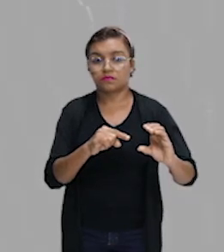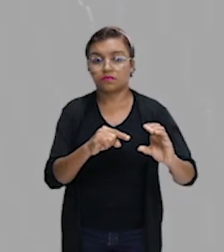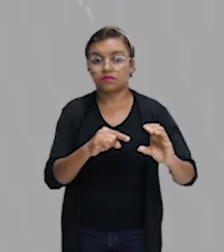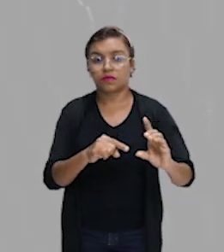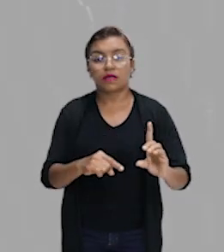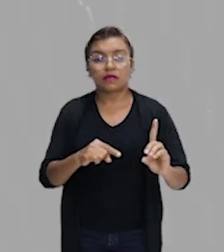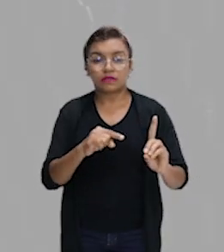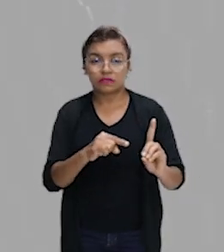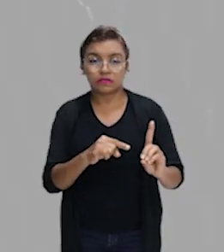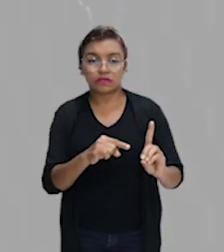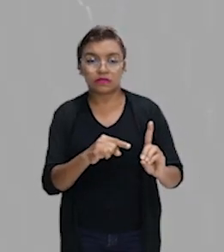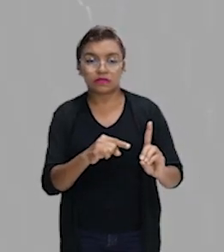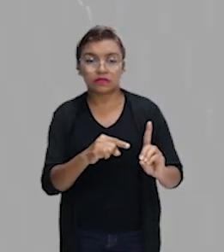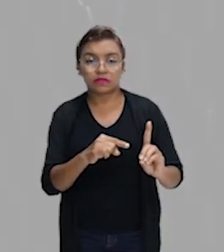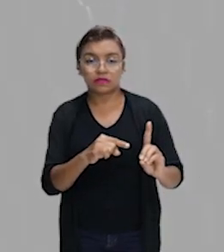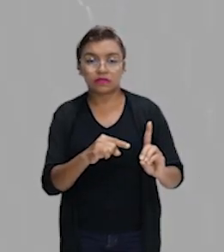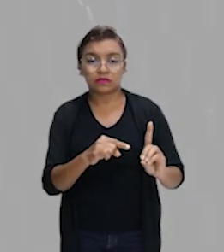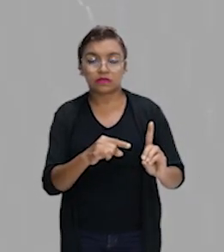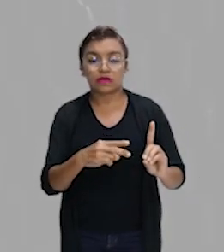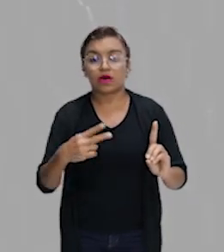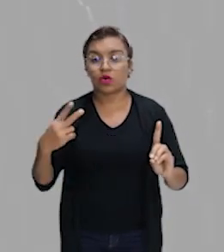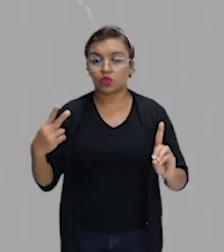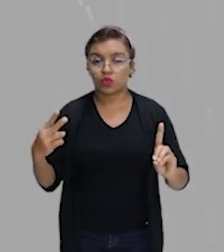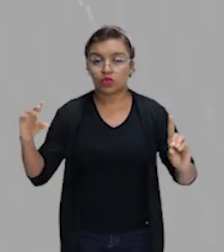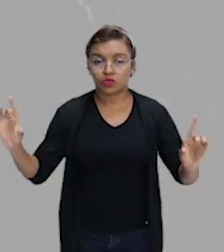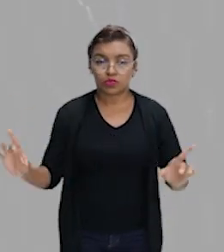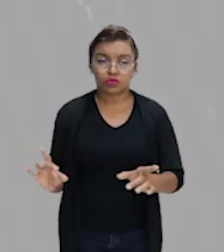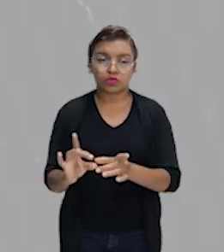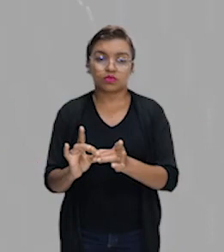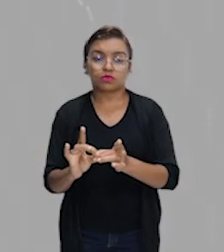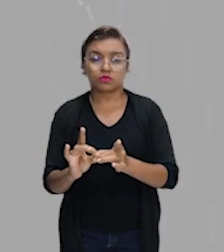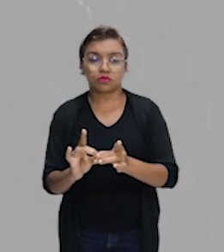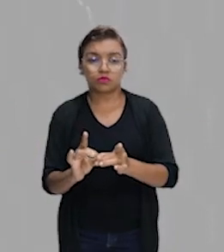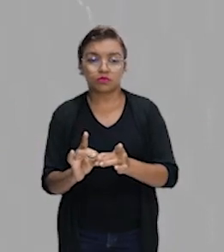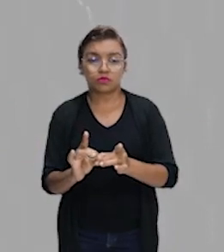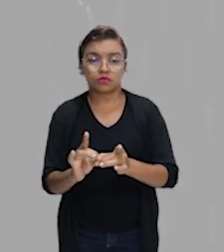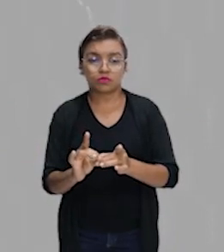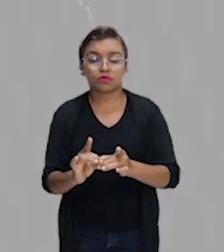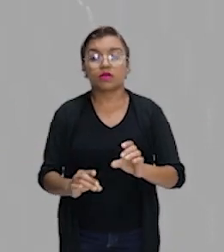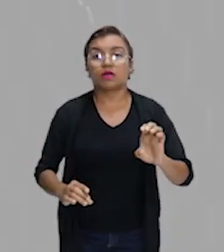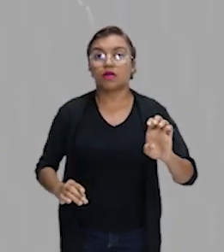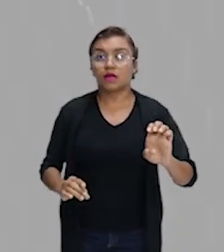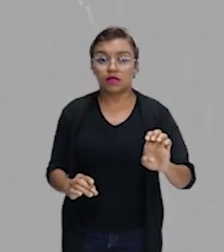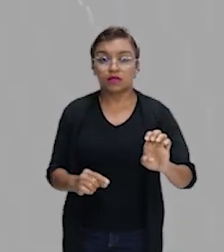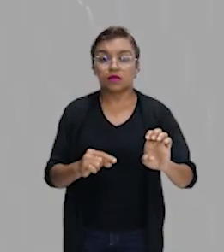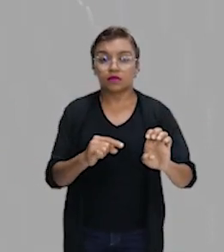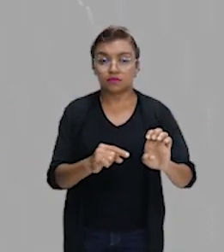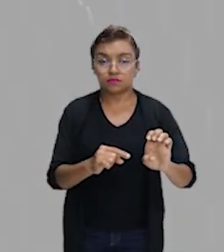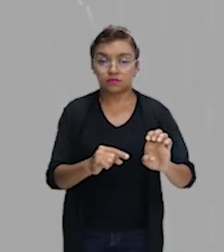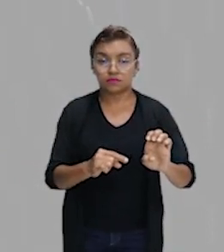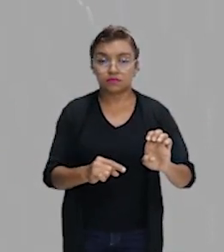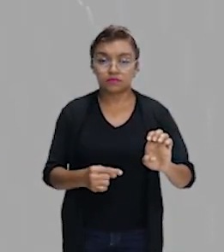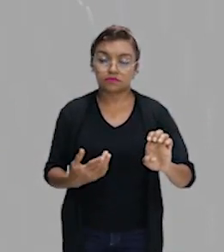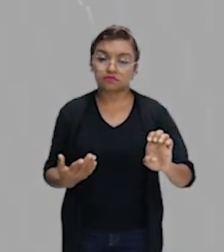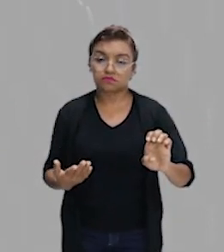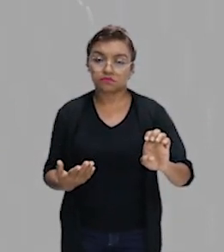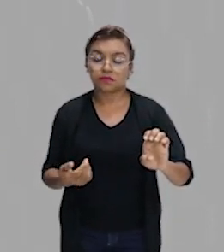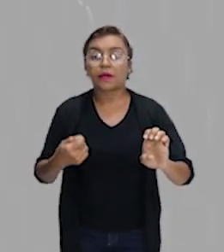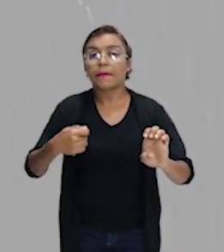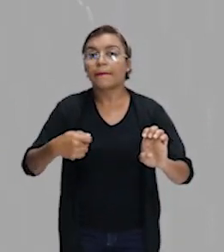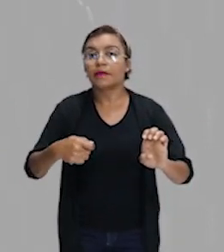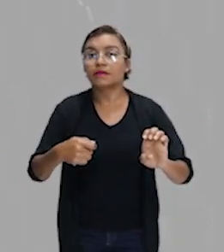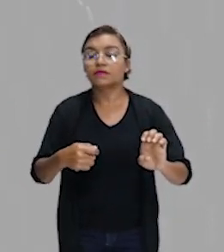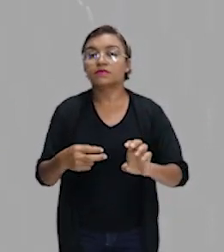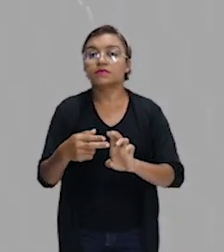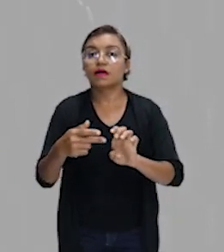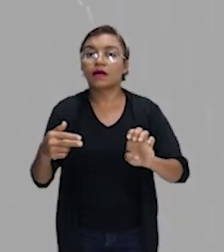bolos. Bicarbonato de sódio. Não tem como errar isso aí. E o componente dos cremes dentais, ou seja, eu vou precisar do elemento